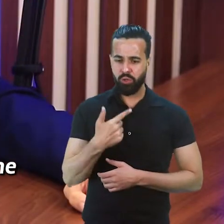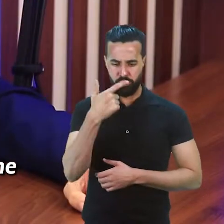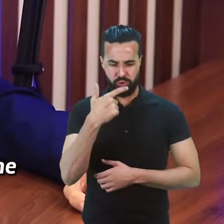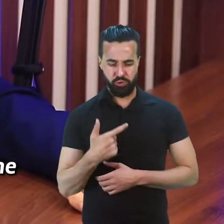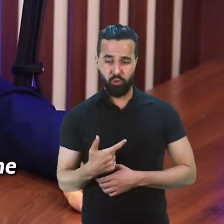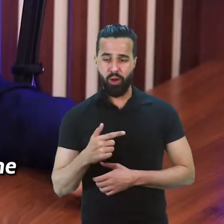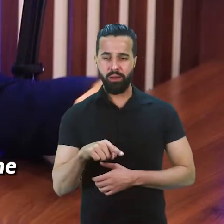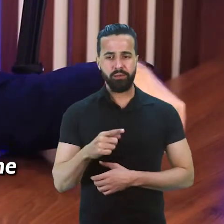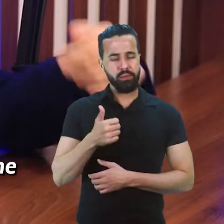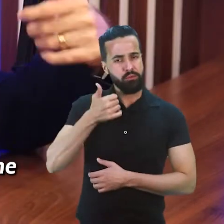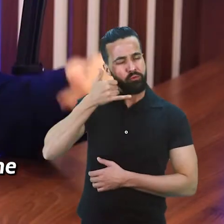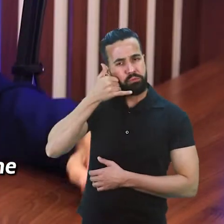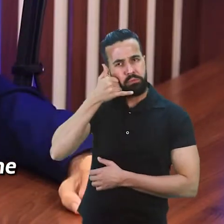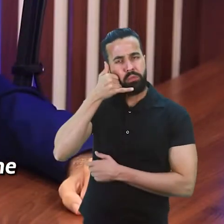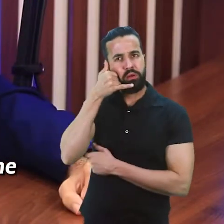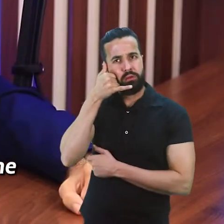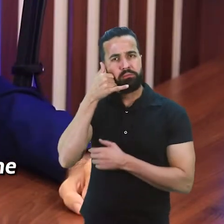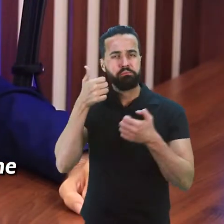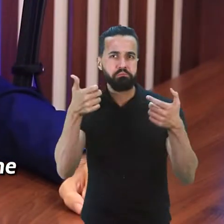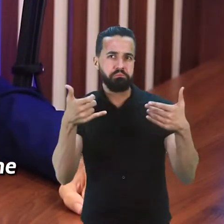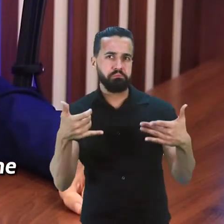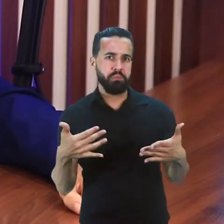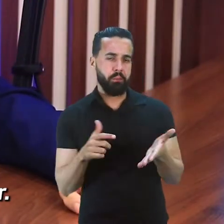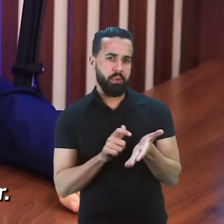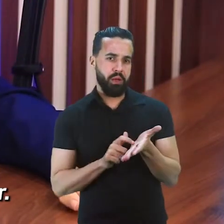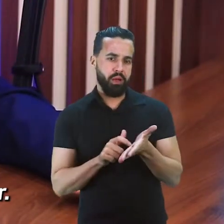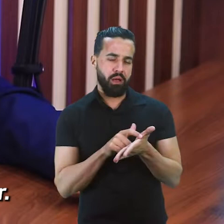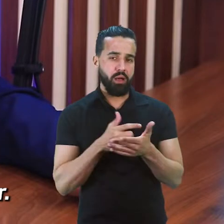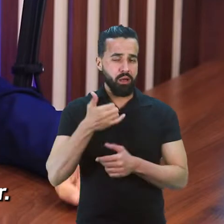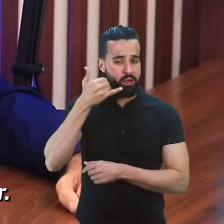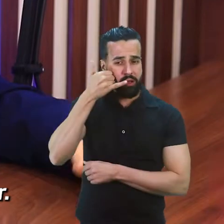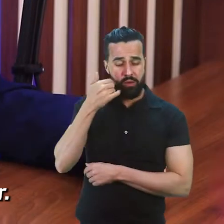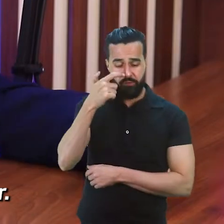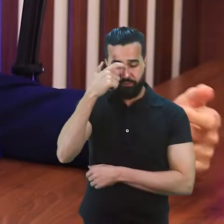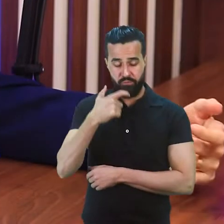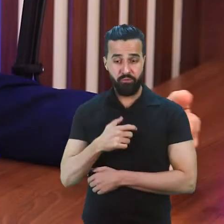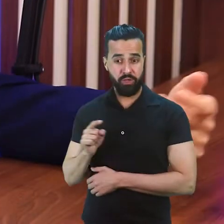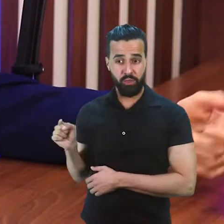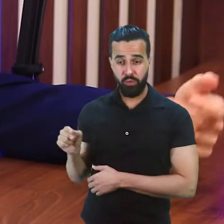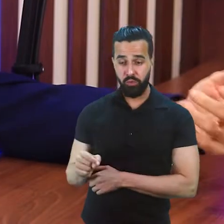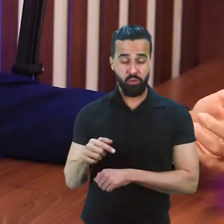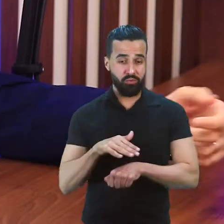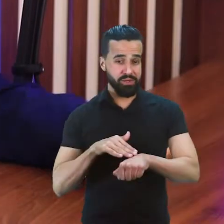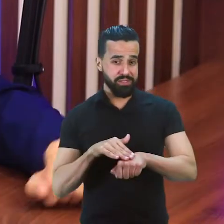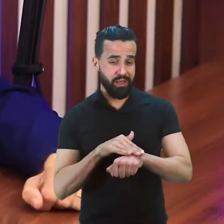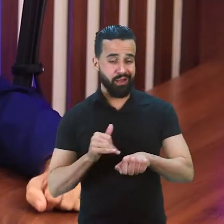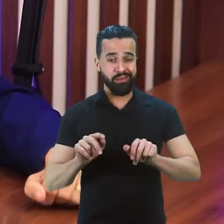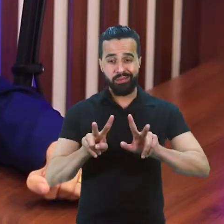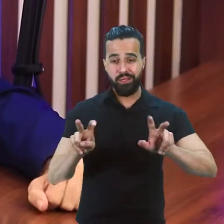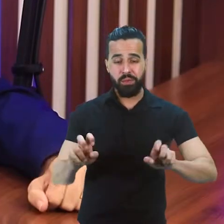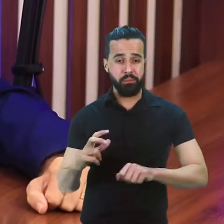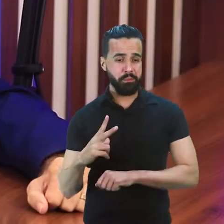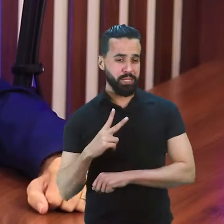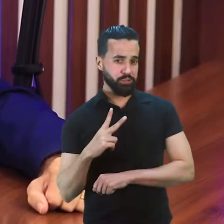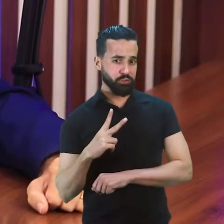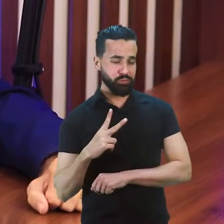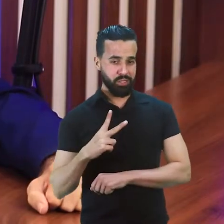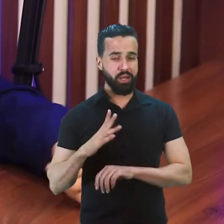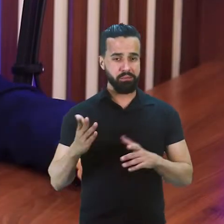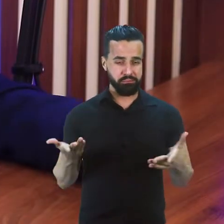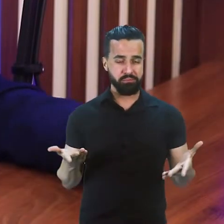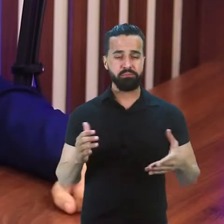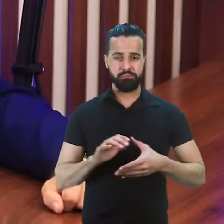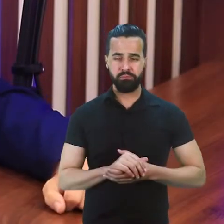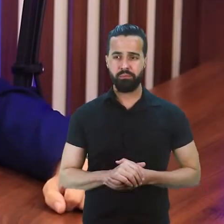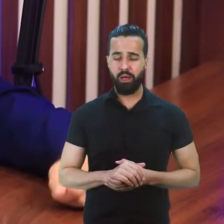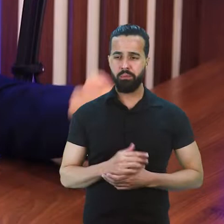pegando o telefone, né, e chamando ele pelo ramal. Falou, Herbert está aqui para falar com o senhor, disse que é um assunto particular que o senhor sabe o que é. Aí ele